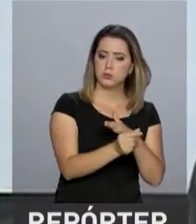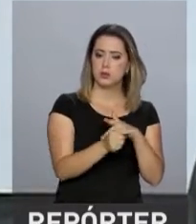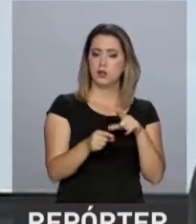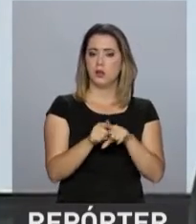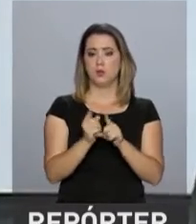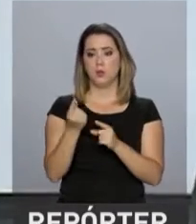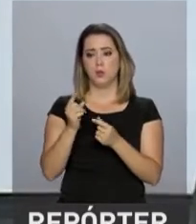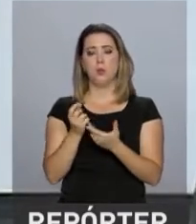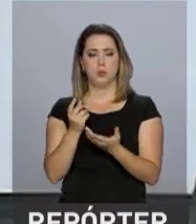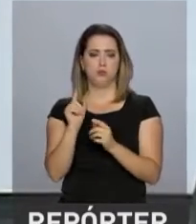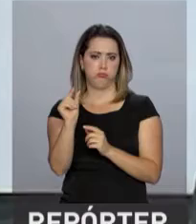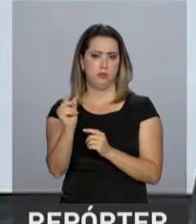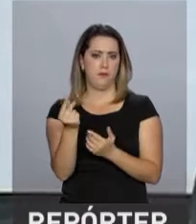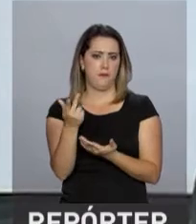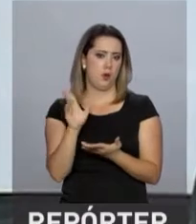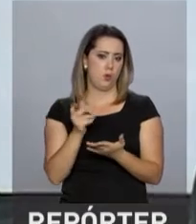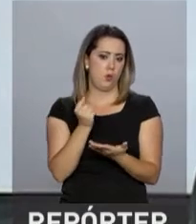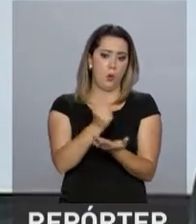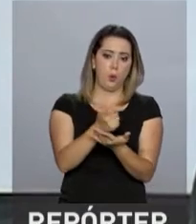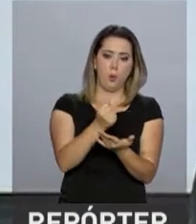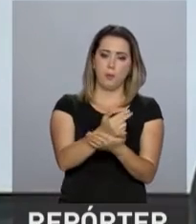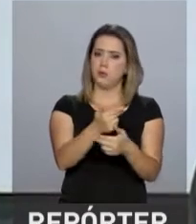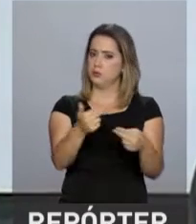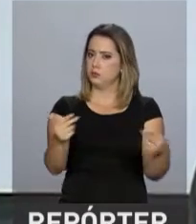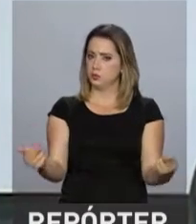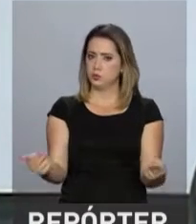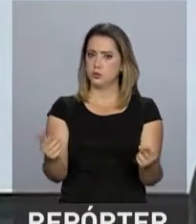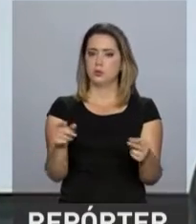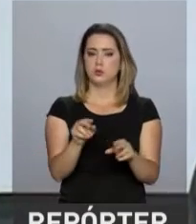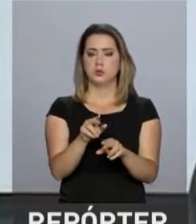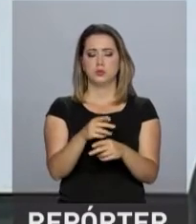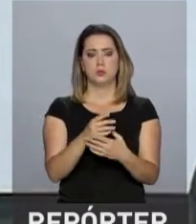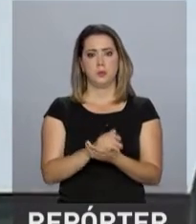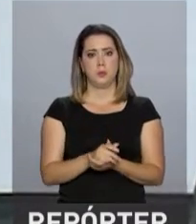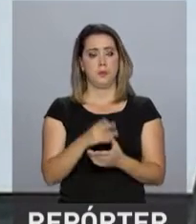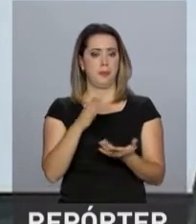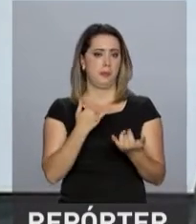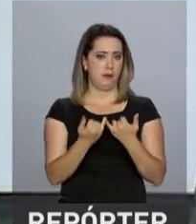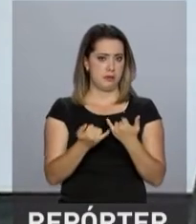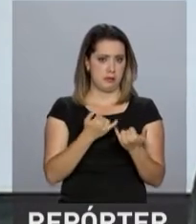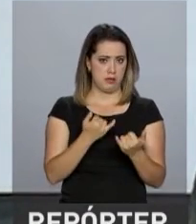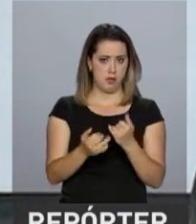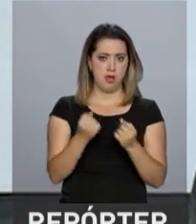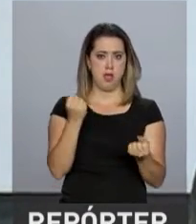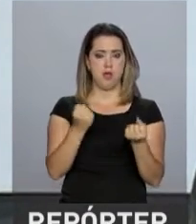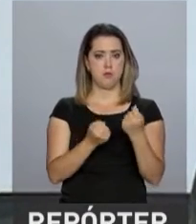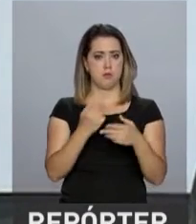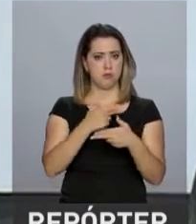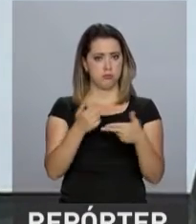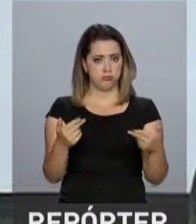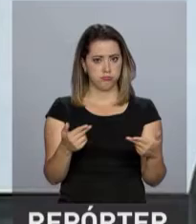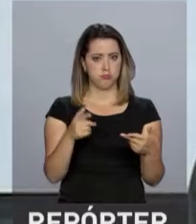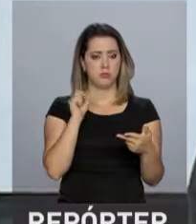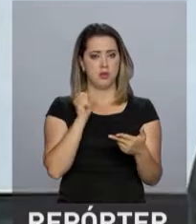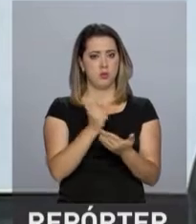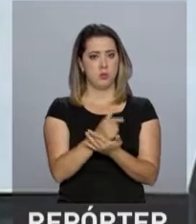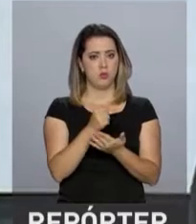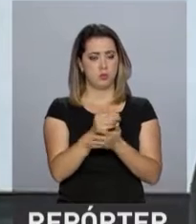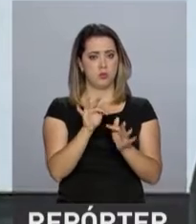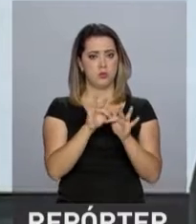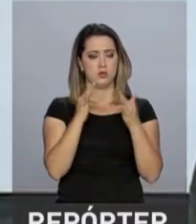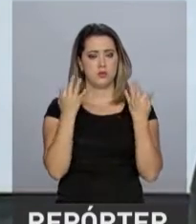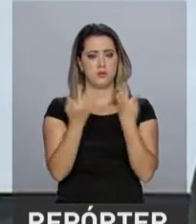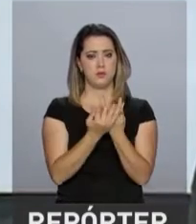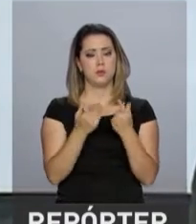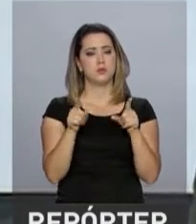foi direcionada para aquisição, principalmente aí de bens, né, da parte do consumo das famílias. E